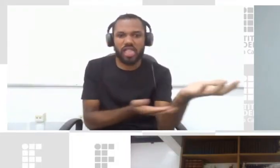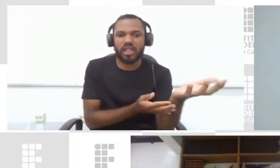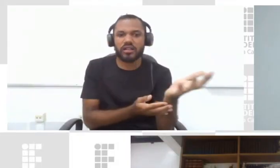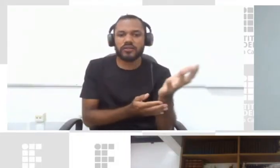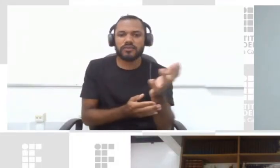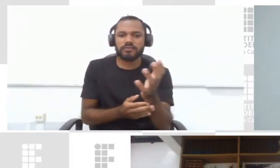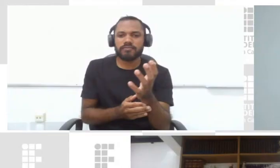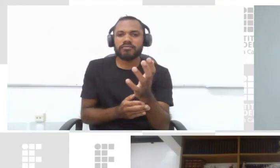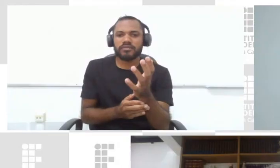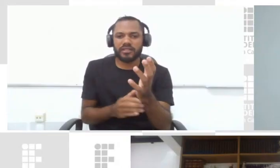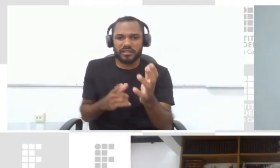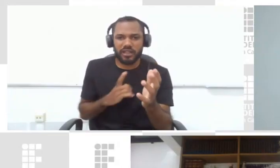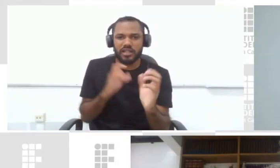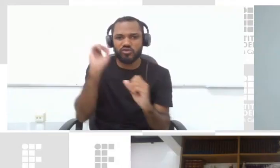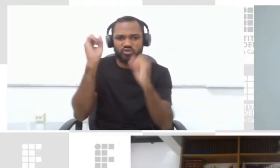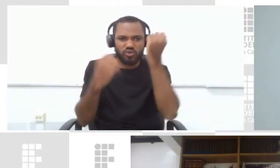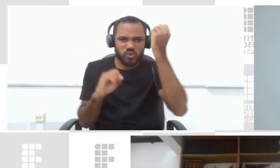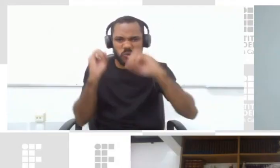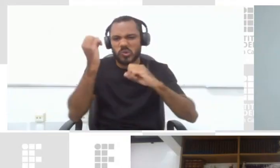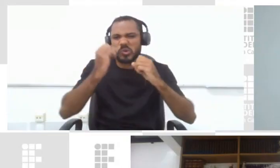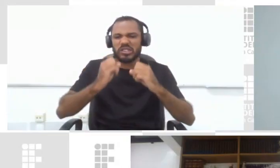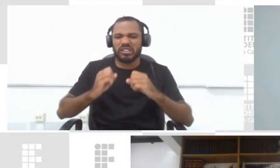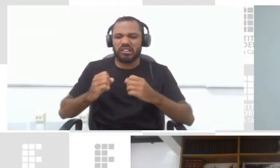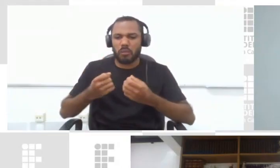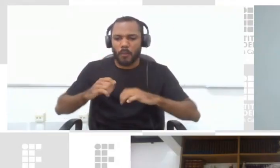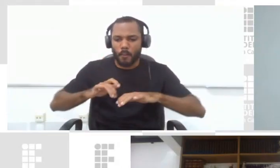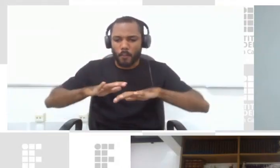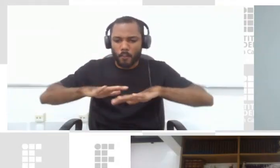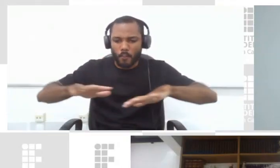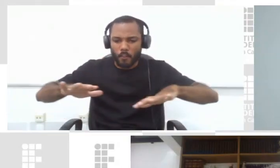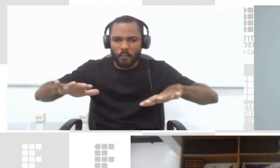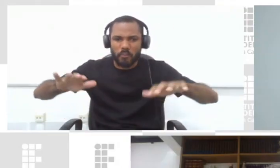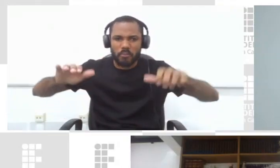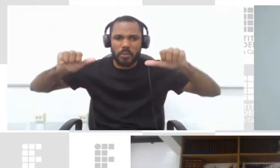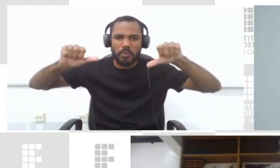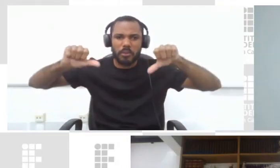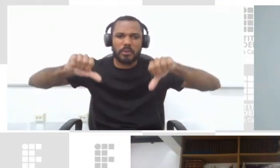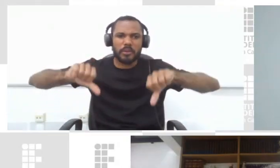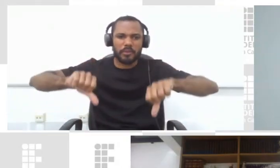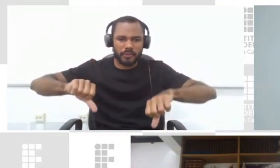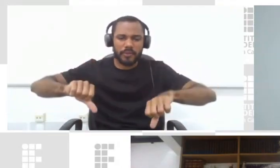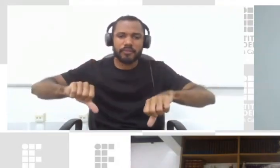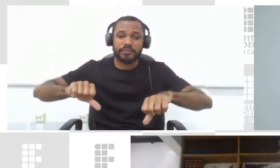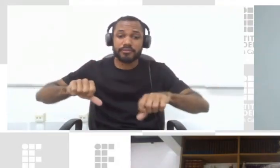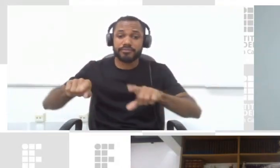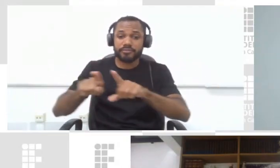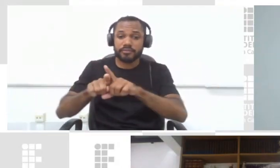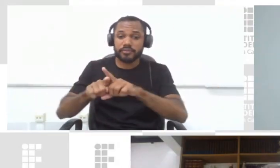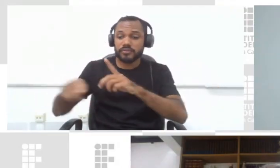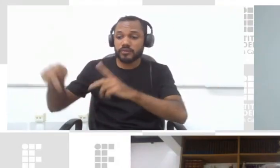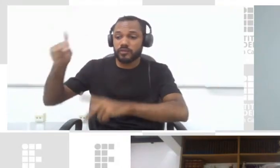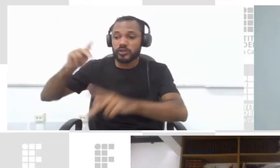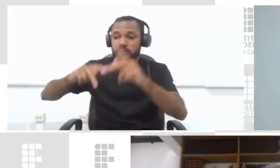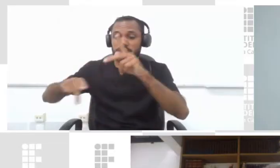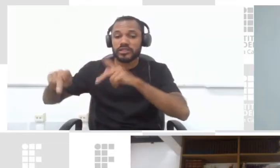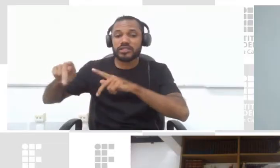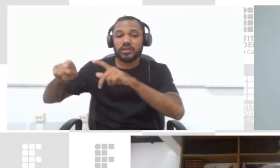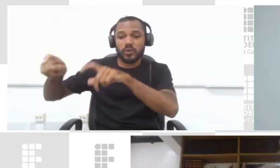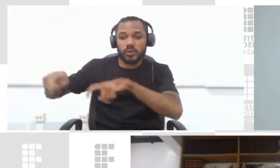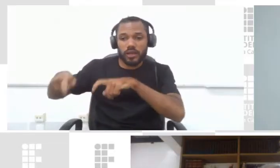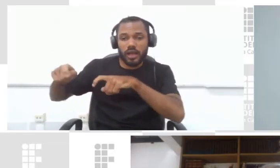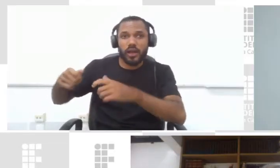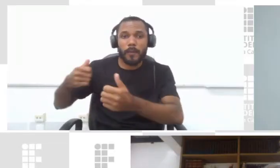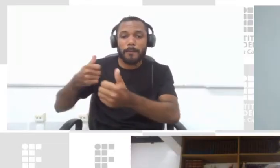alta intensidade, que destrói os solos, que avança sobre as populações rurais, as populações